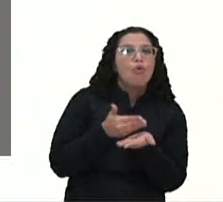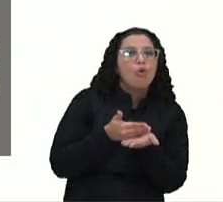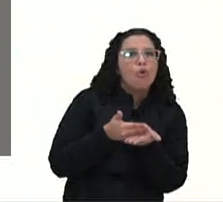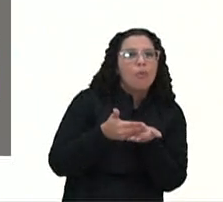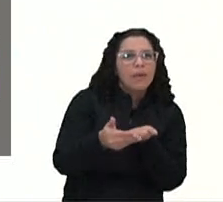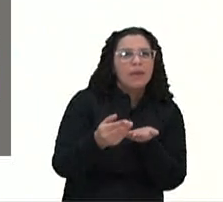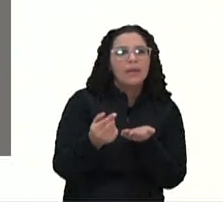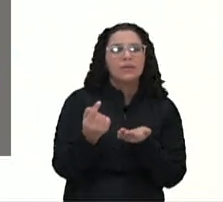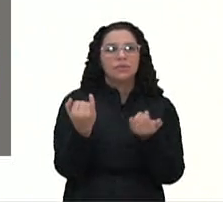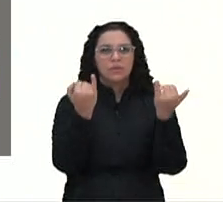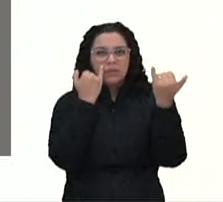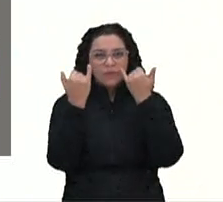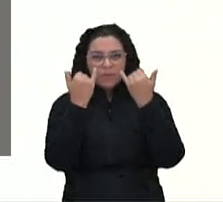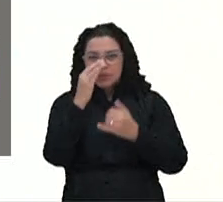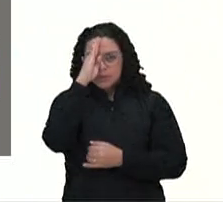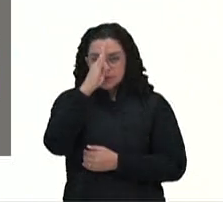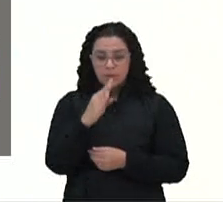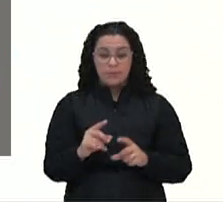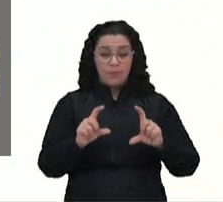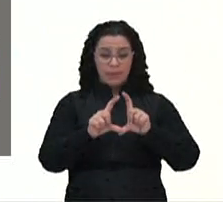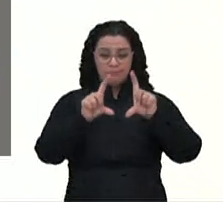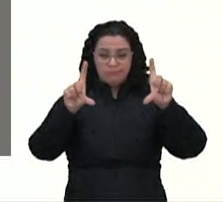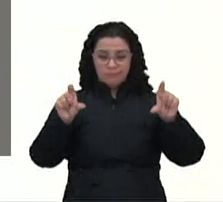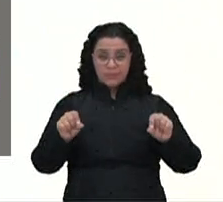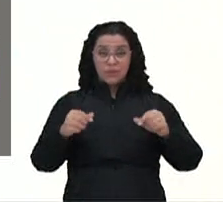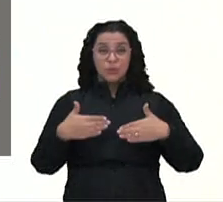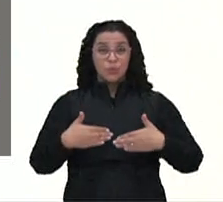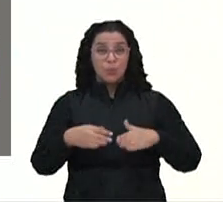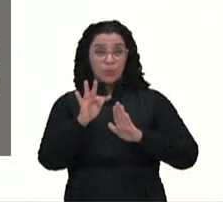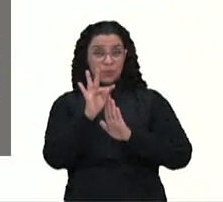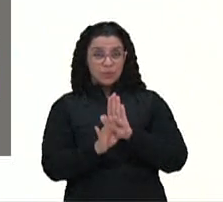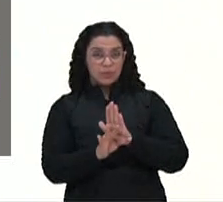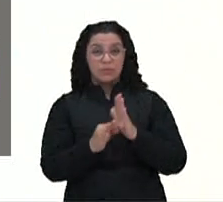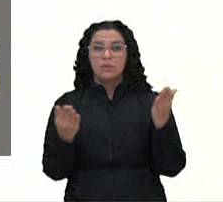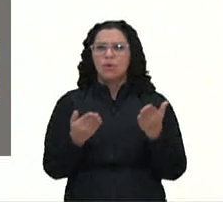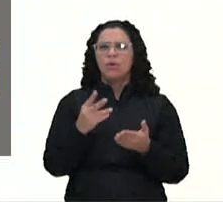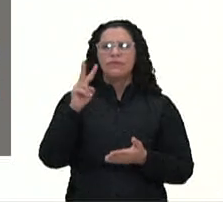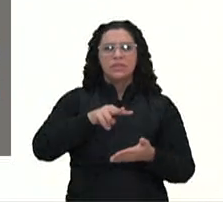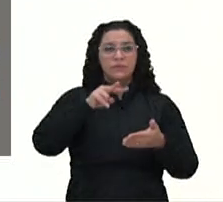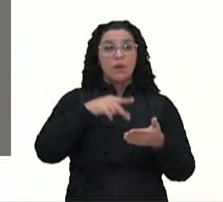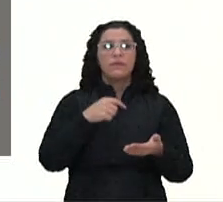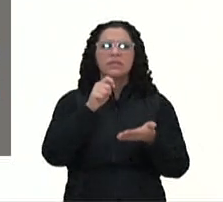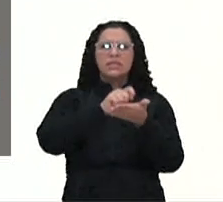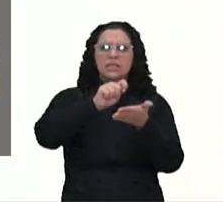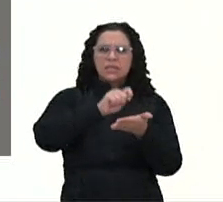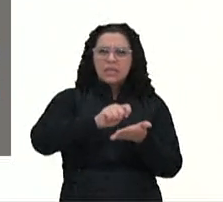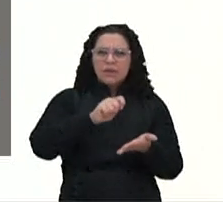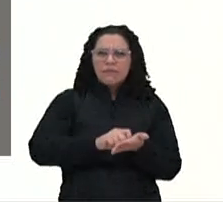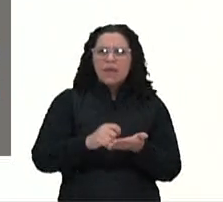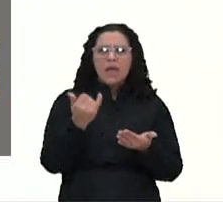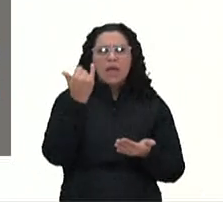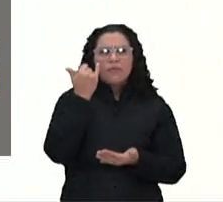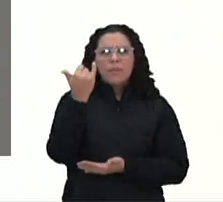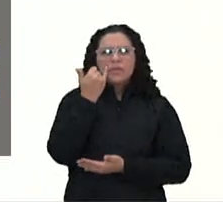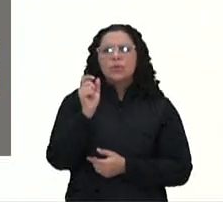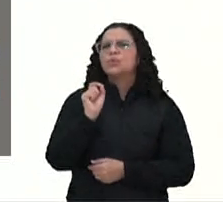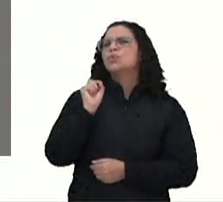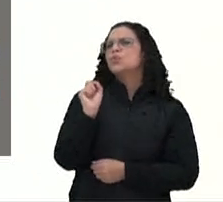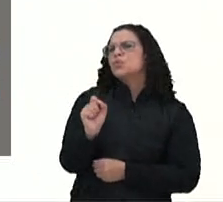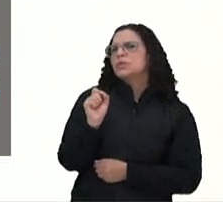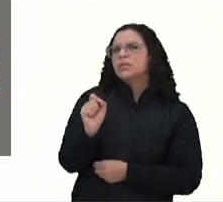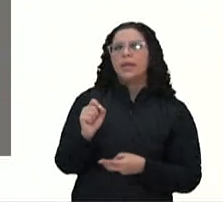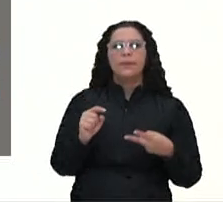notícia com as principais informações, e o corpo do texto. Eu vou dar um tempinho para que vocês escrevam as informações: what, o